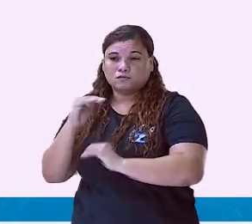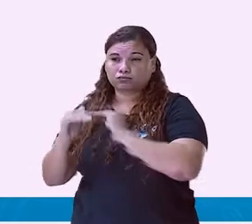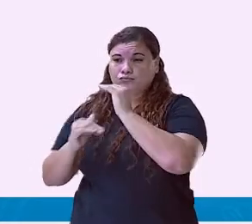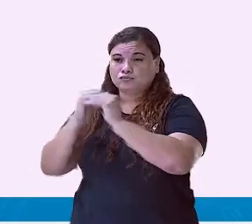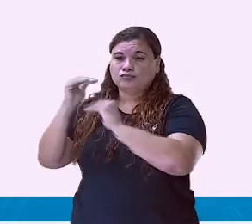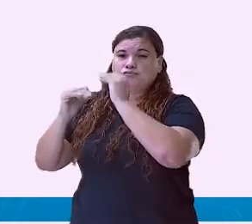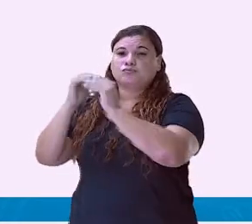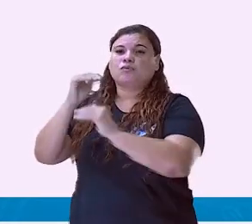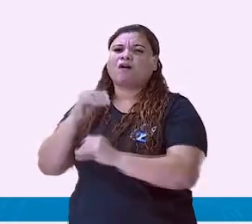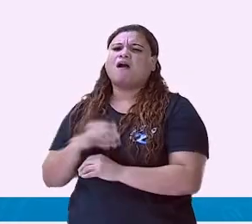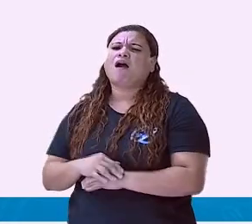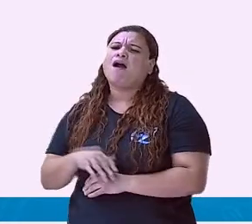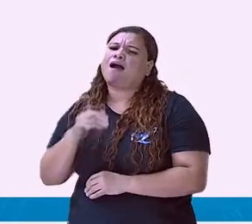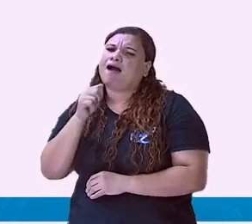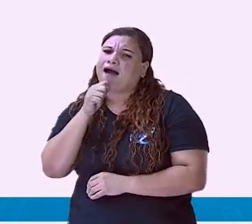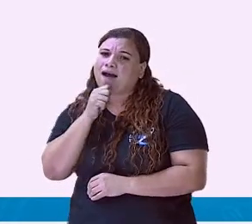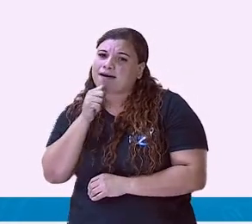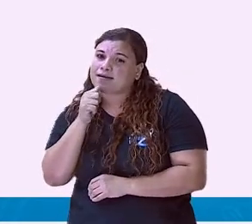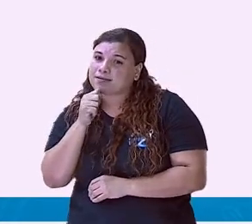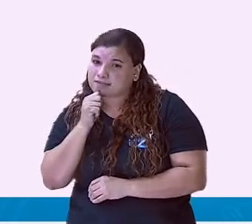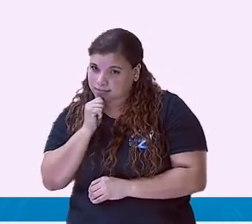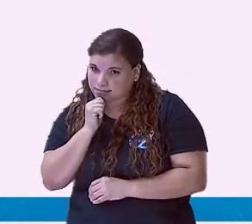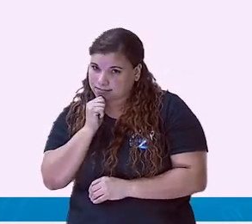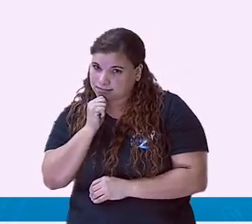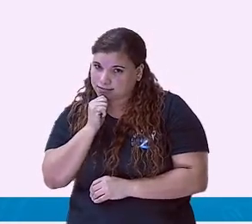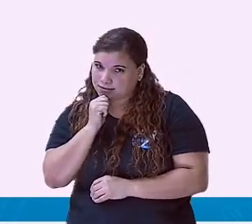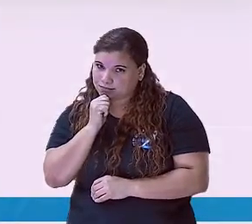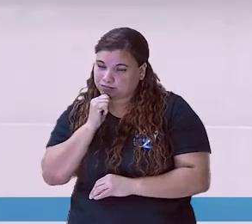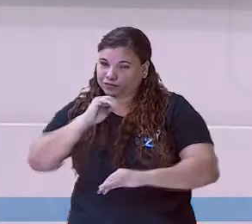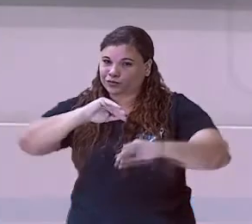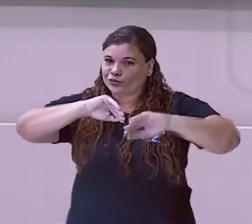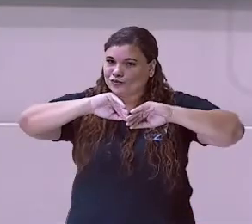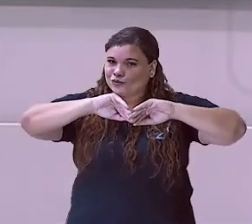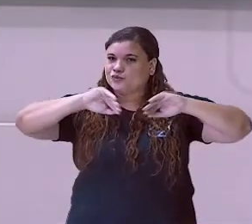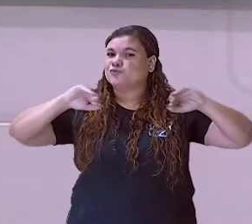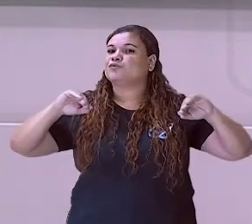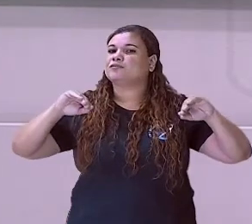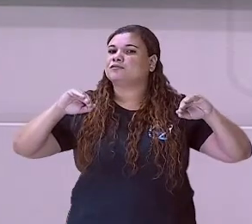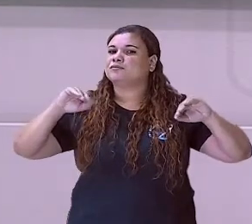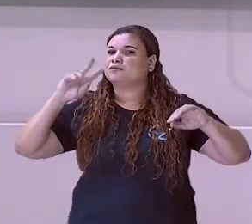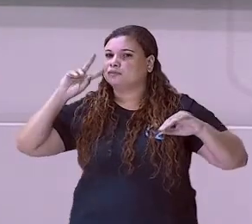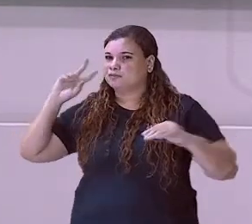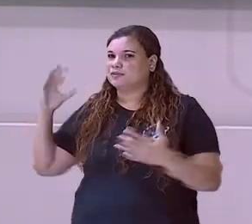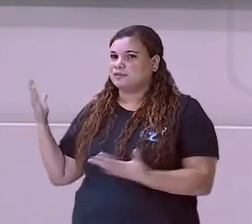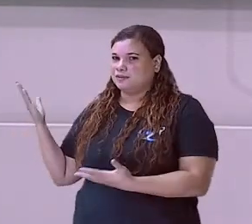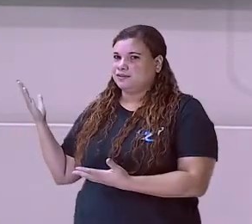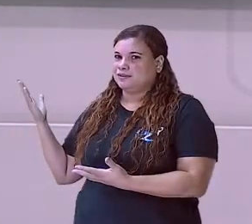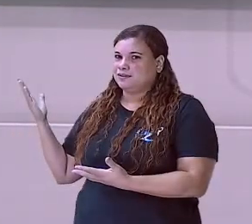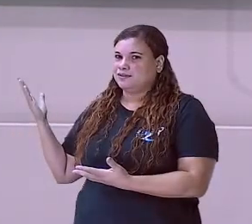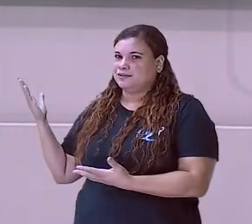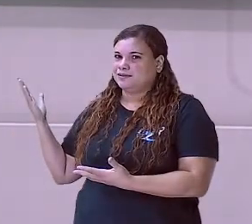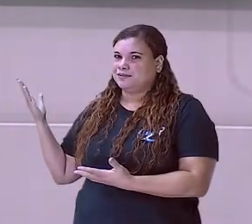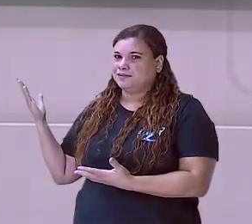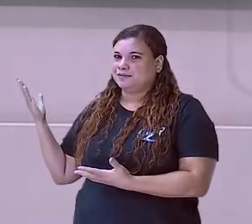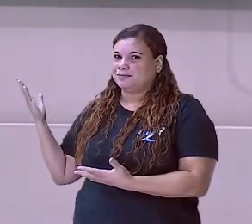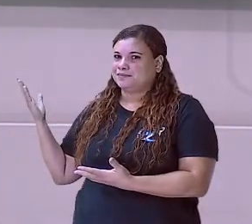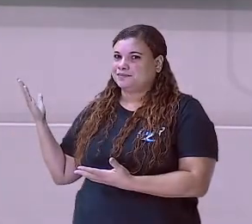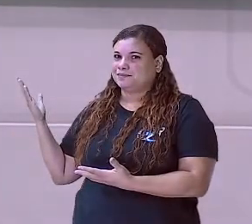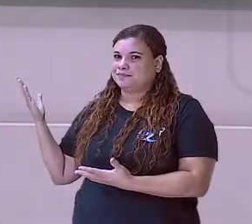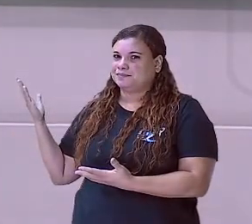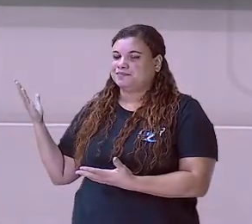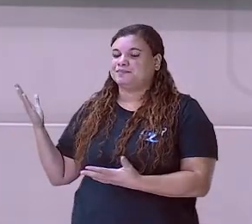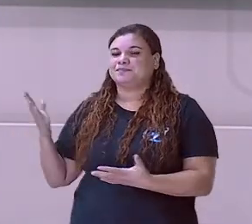Agora o mundo está regionalizado assim. Países desenvolvidos e países